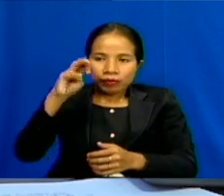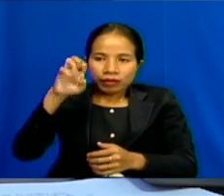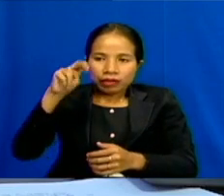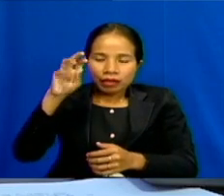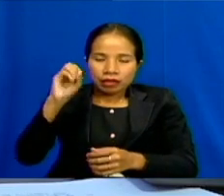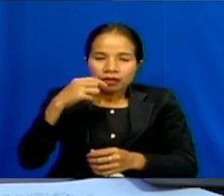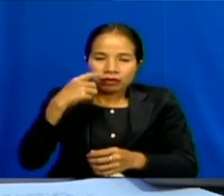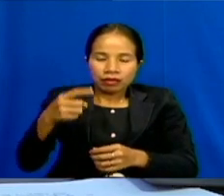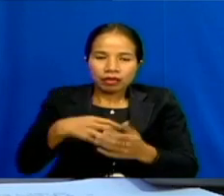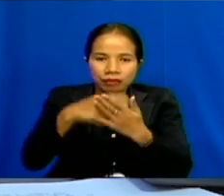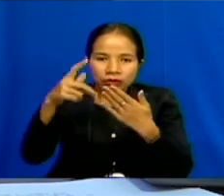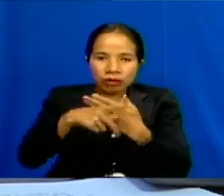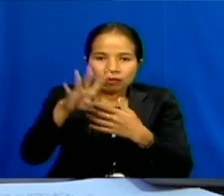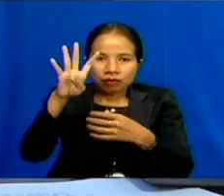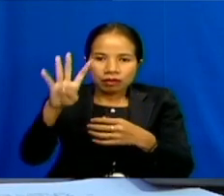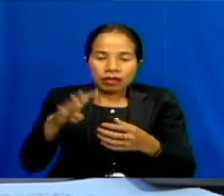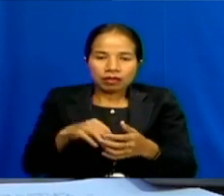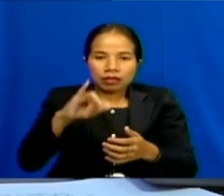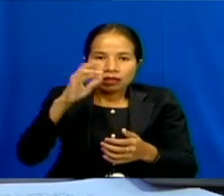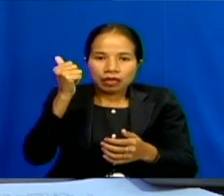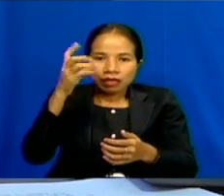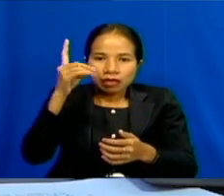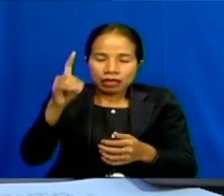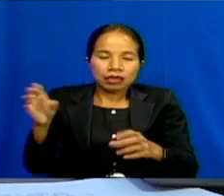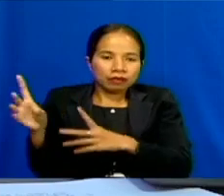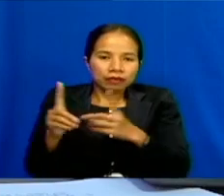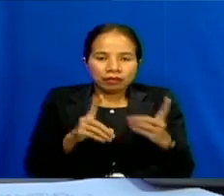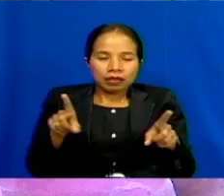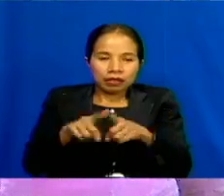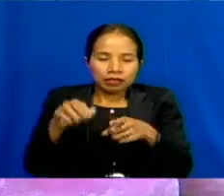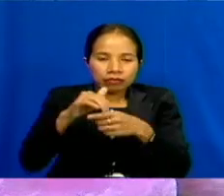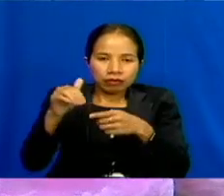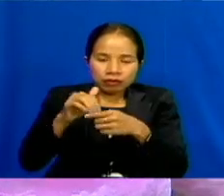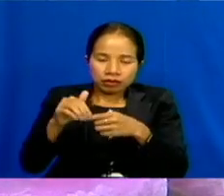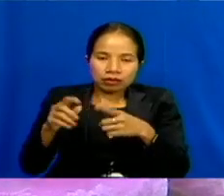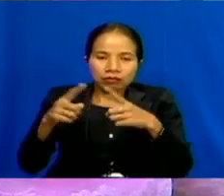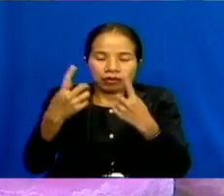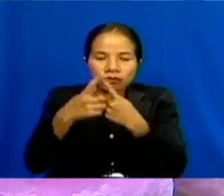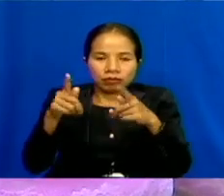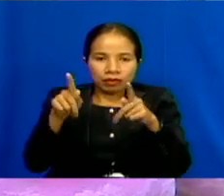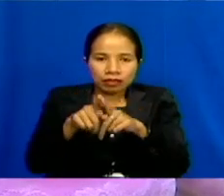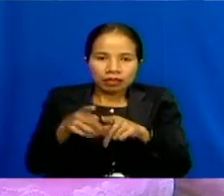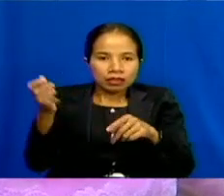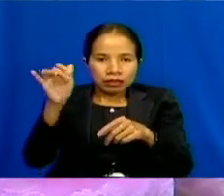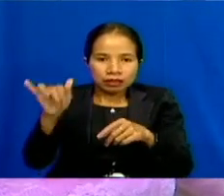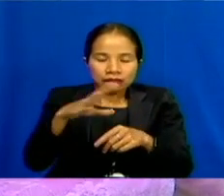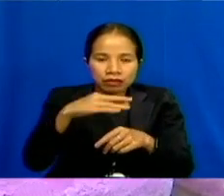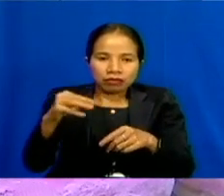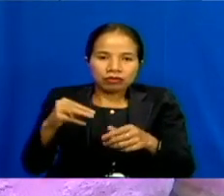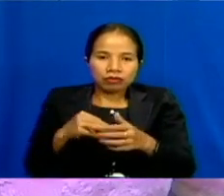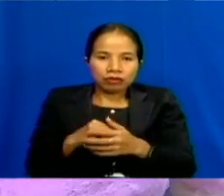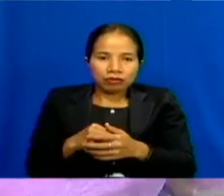Hateten e a programa HATMAC IADE implementa a nessa formação capacitação para empresário microkick no médio